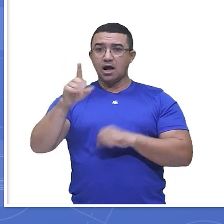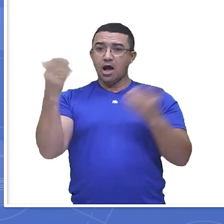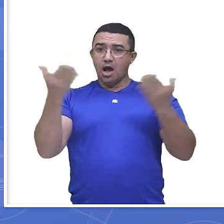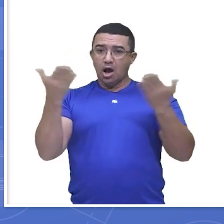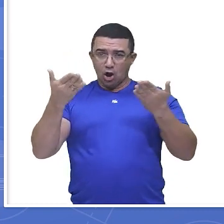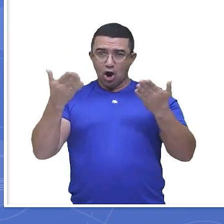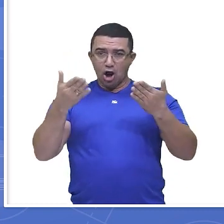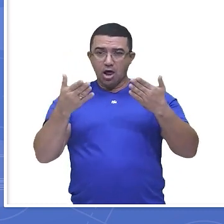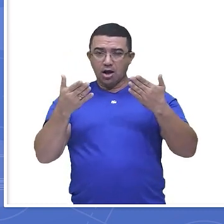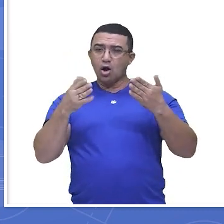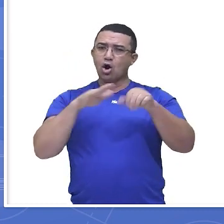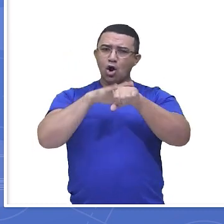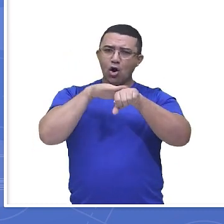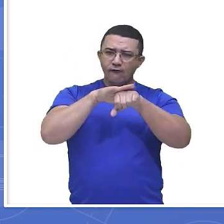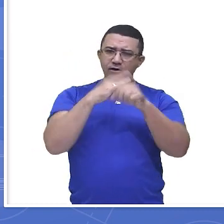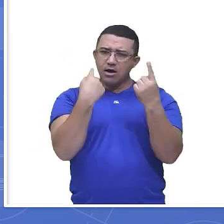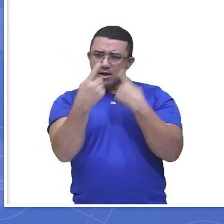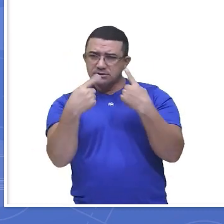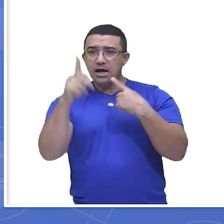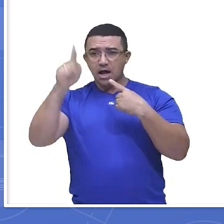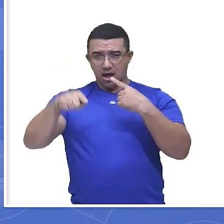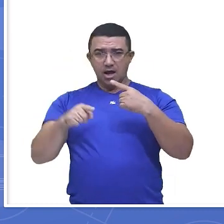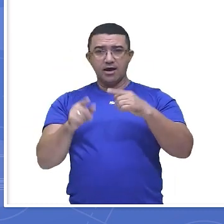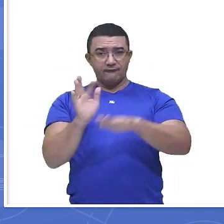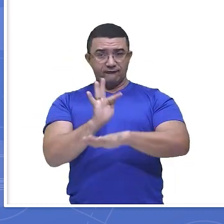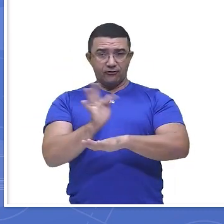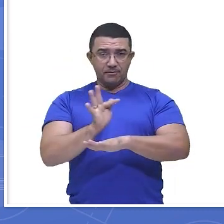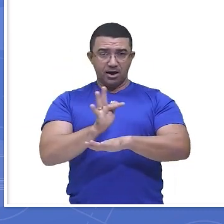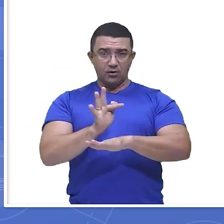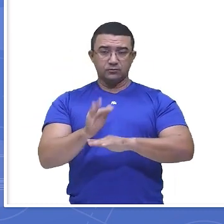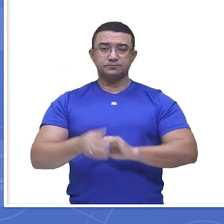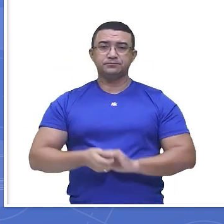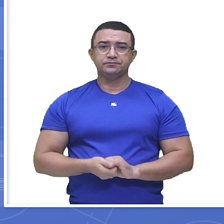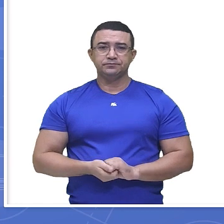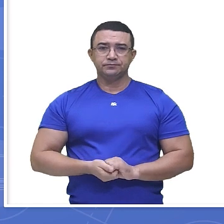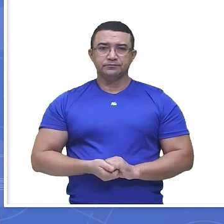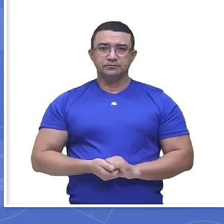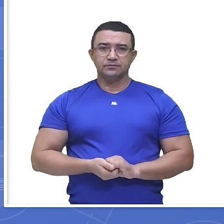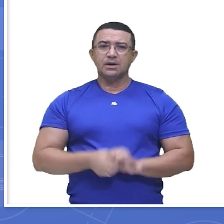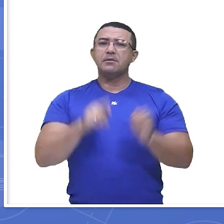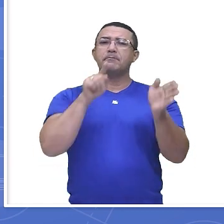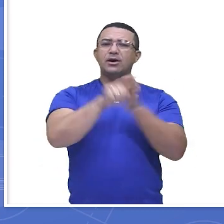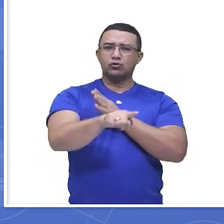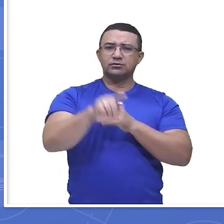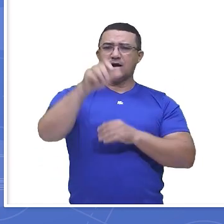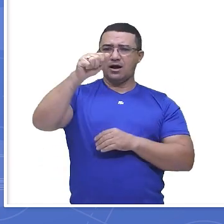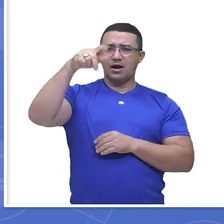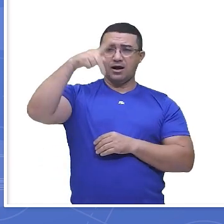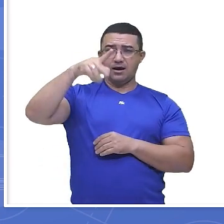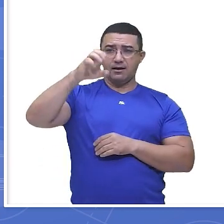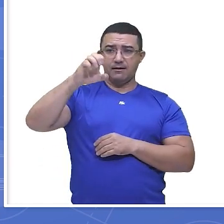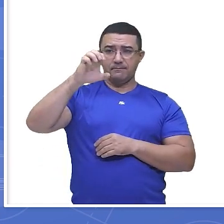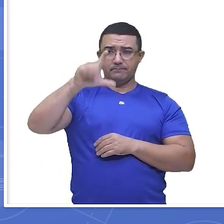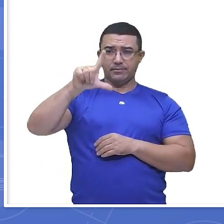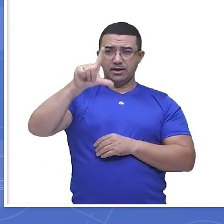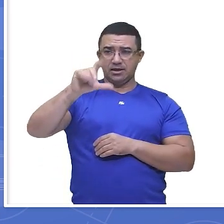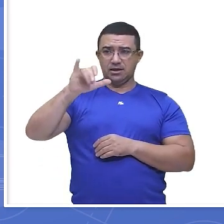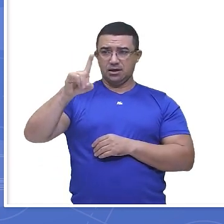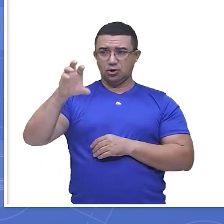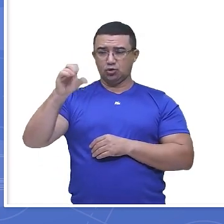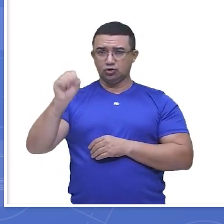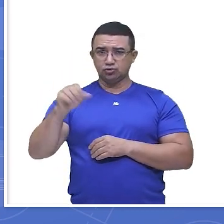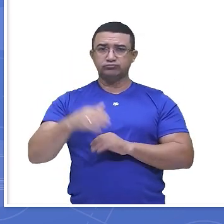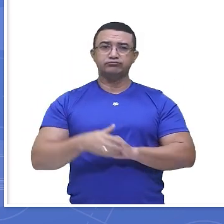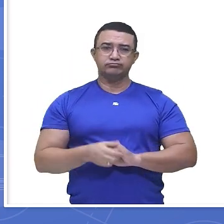totalmente formal, ok? Para perguntar os apelidos, continua quais? Quais são seus apelidos?